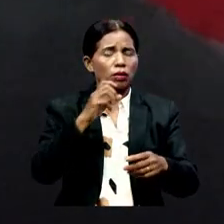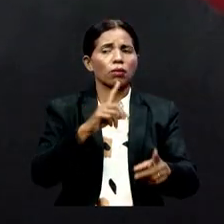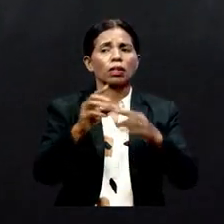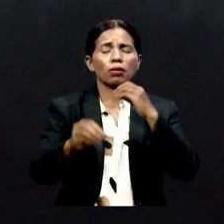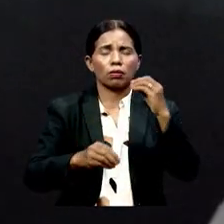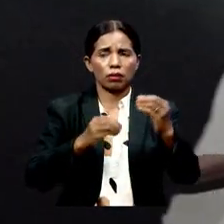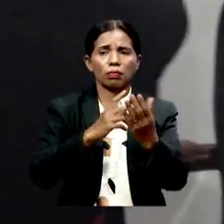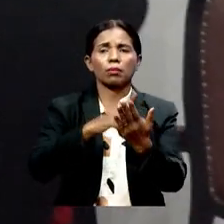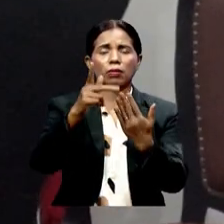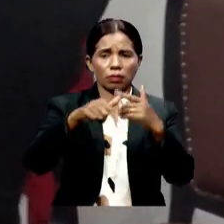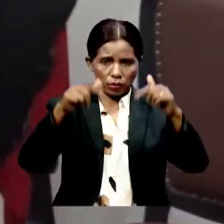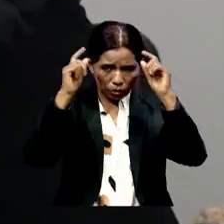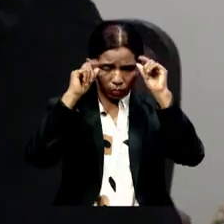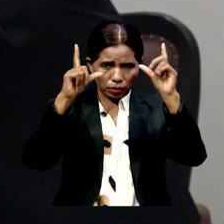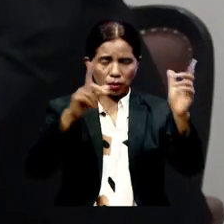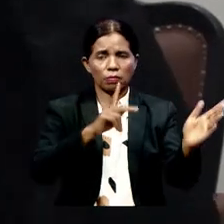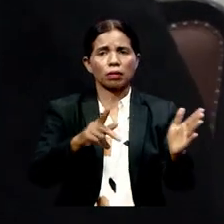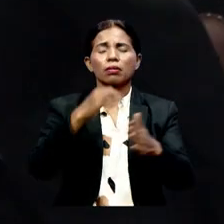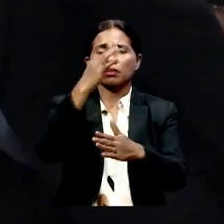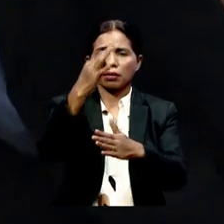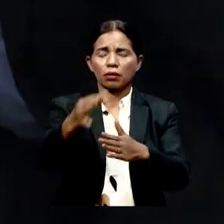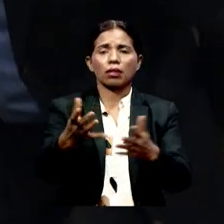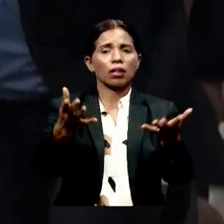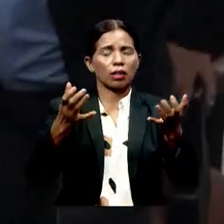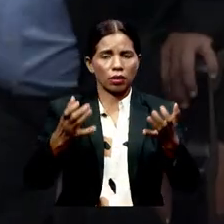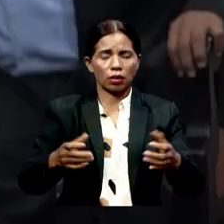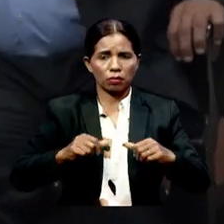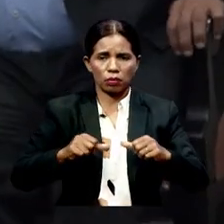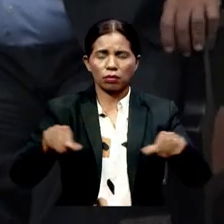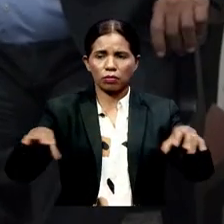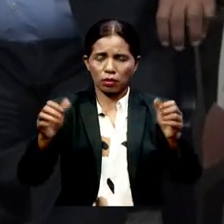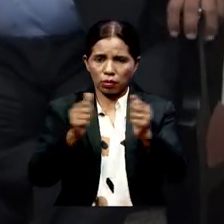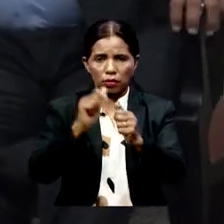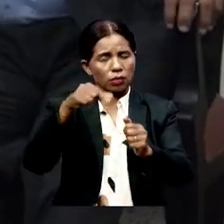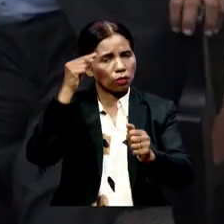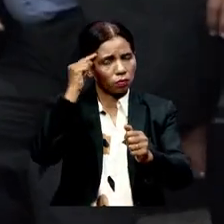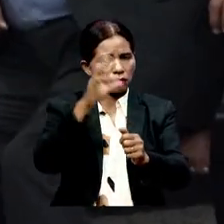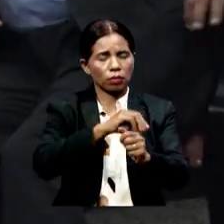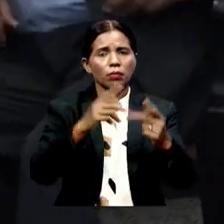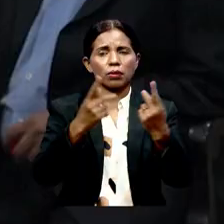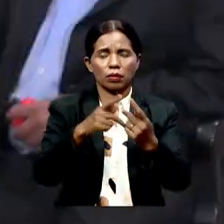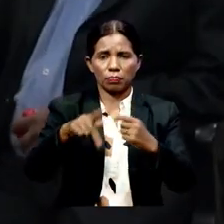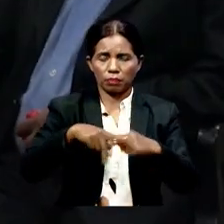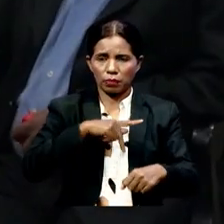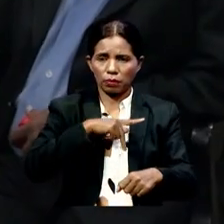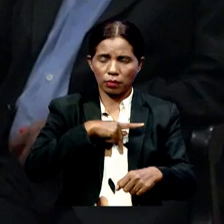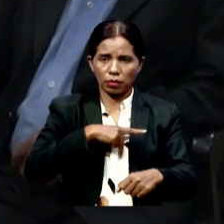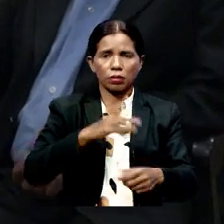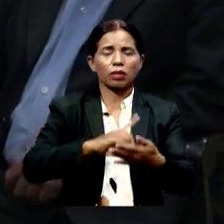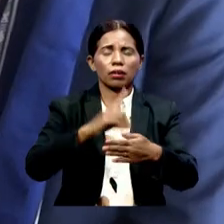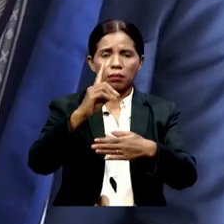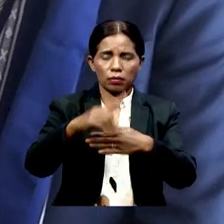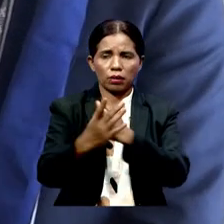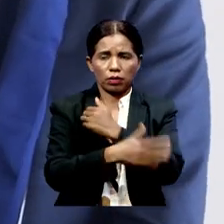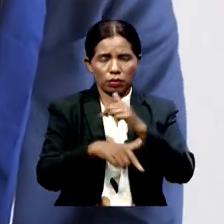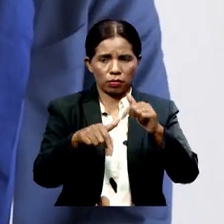no programa ye Timor Leste no plano ba futuro ne beha kara continue servisu hamutu ko governo no sektor privado ho di halo desenvolvimento i harailaran.